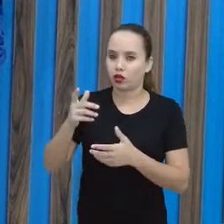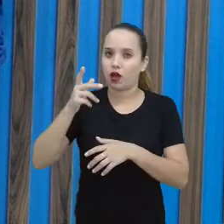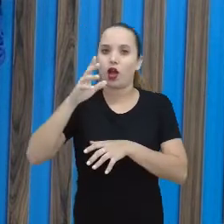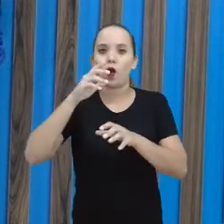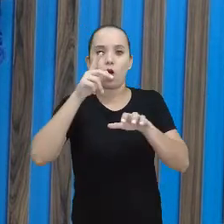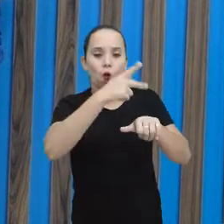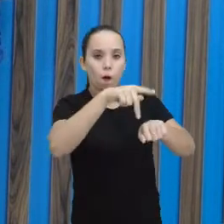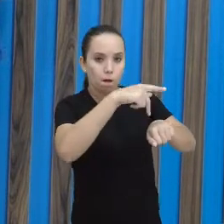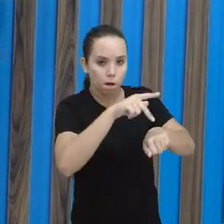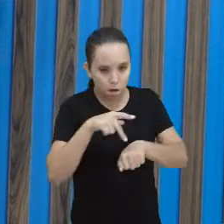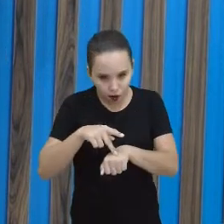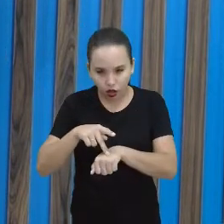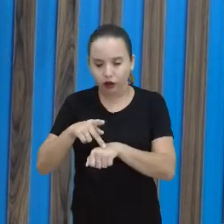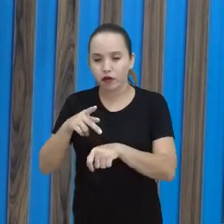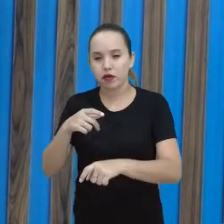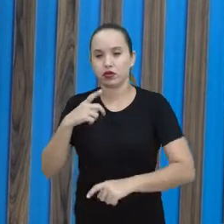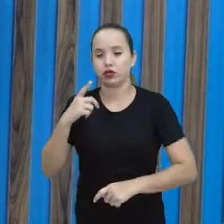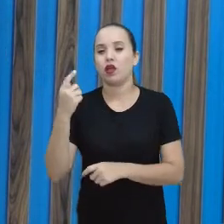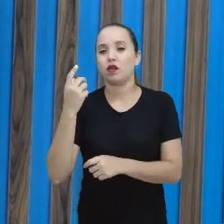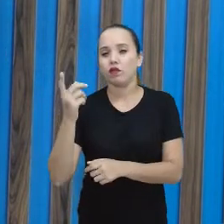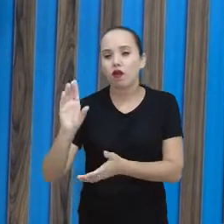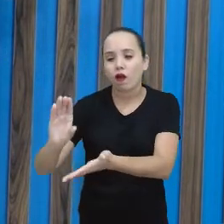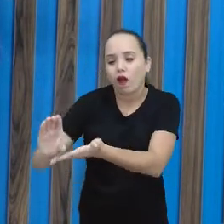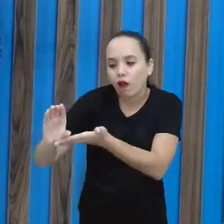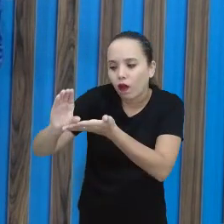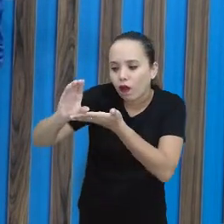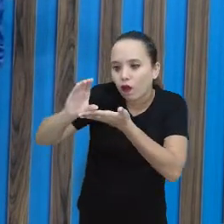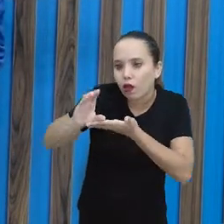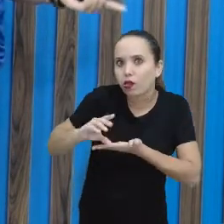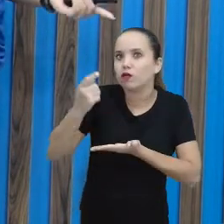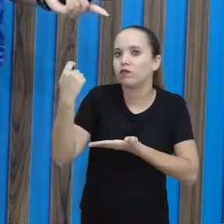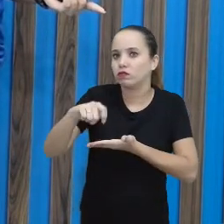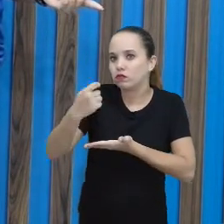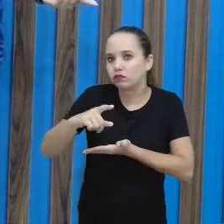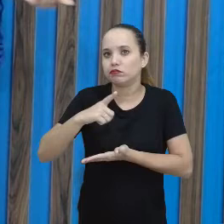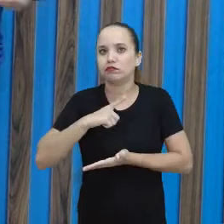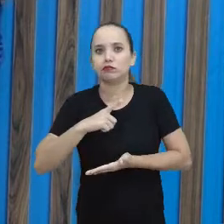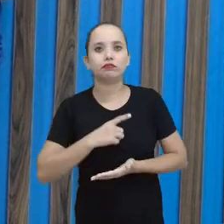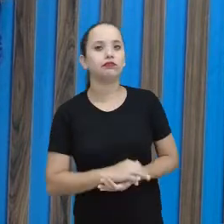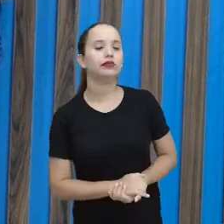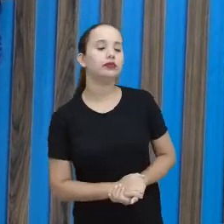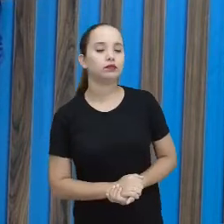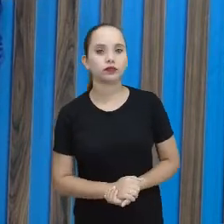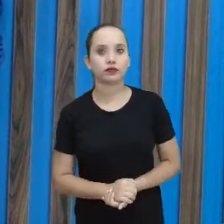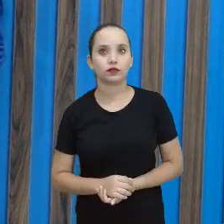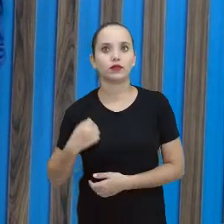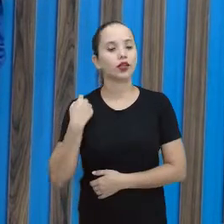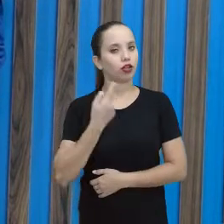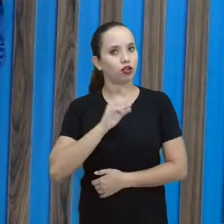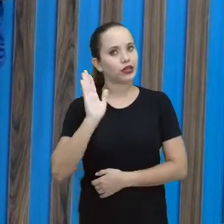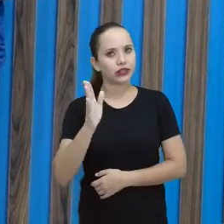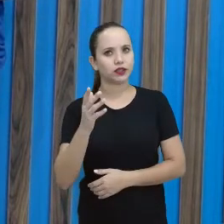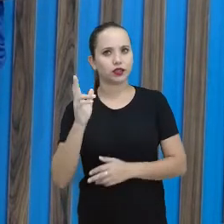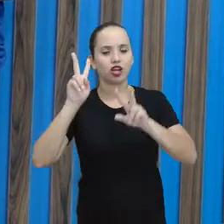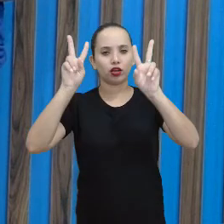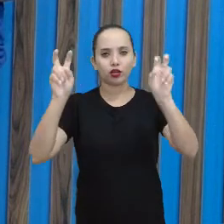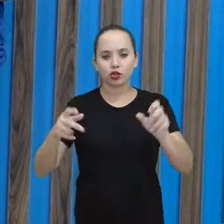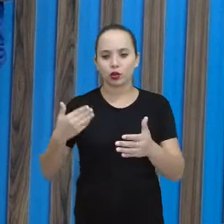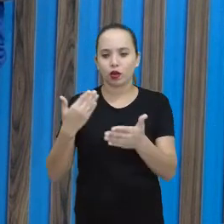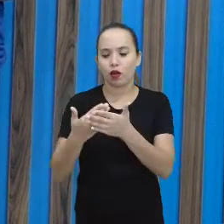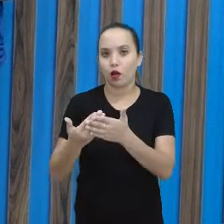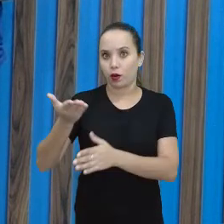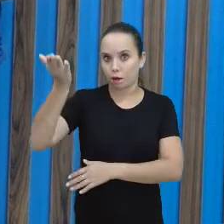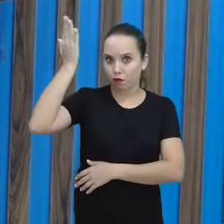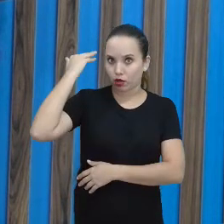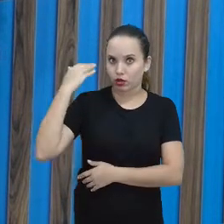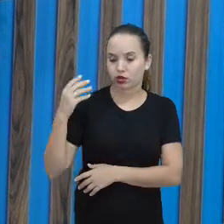Então, além de não ter água, ainda tem essa questão do custo, né? E a gente até já falou na aula passada com